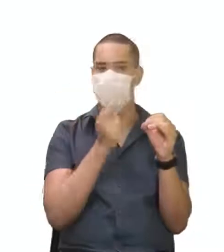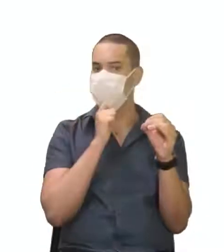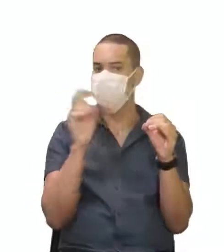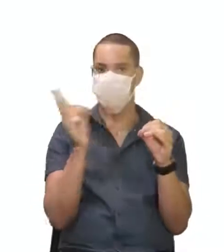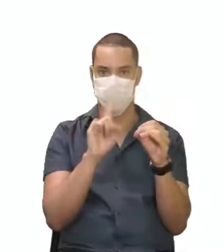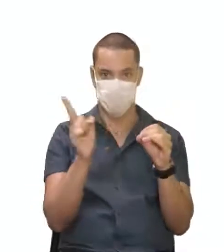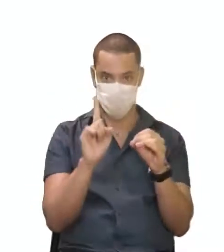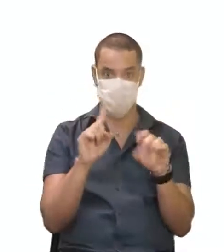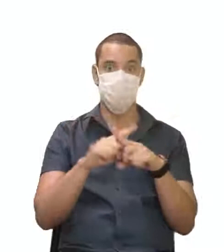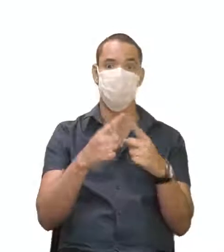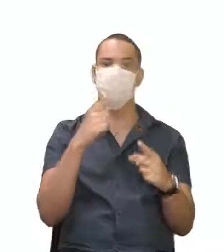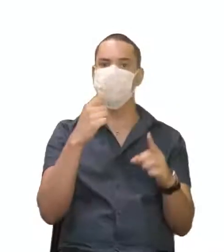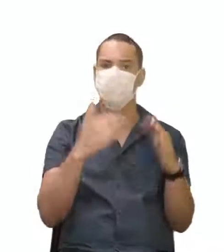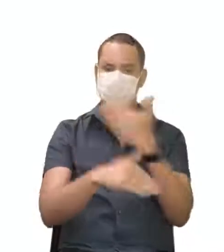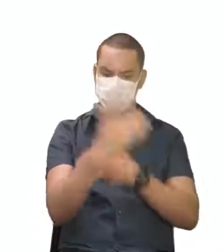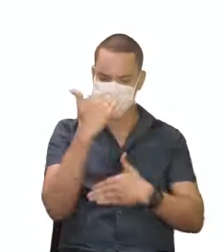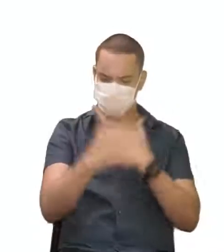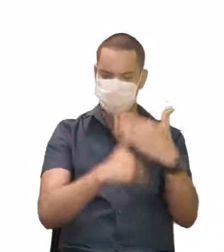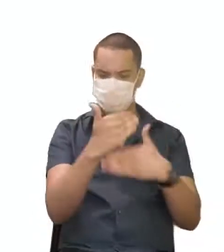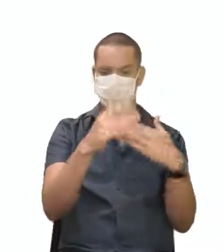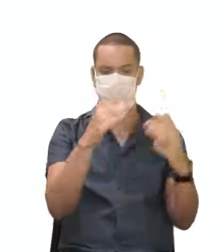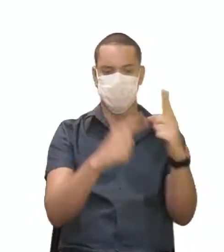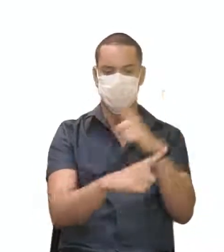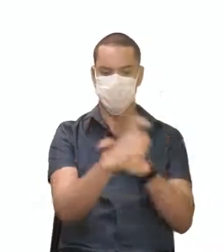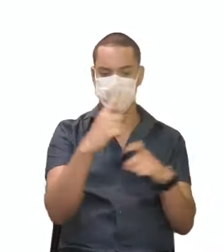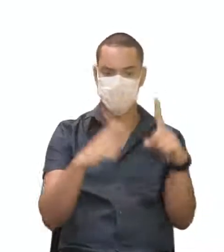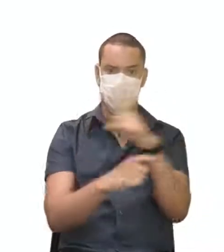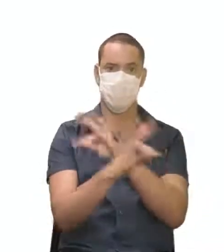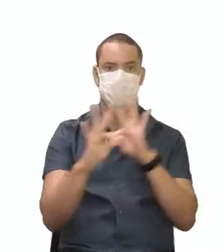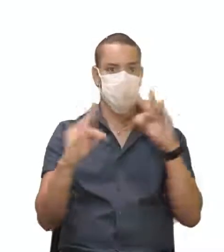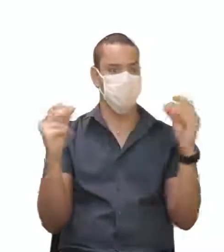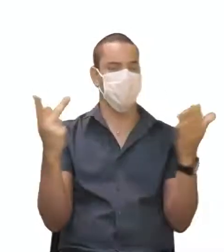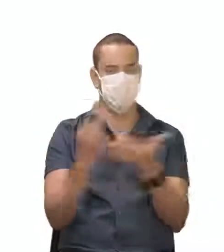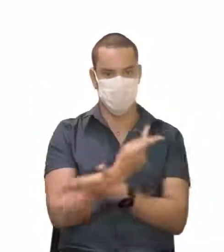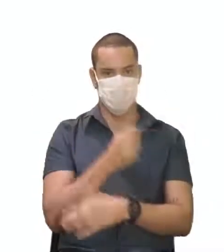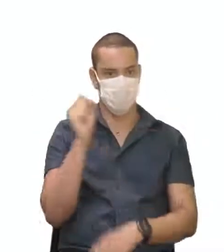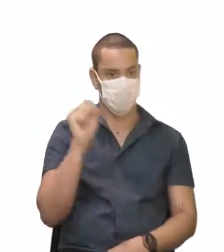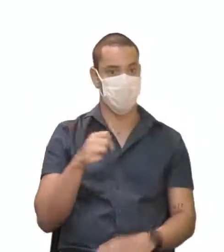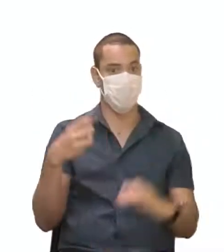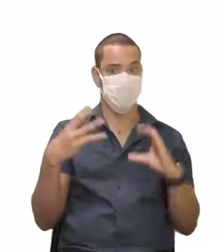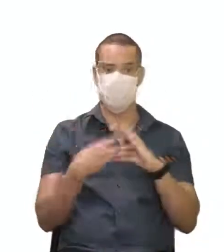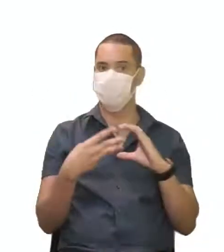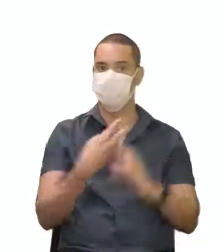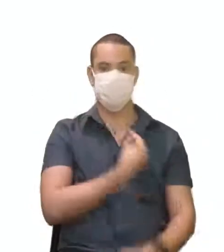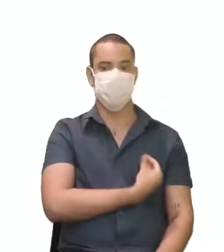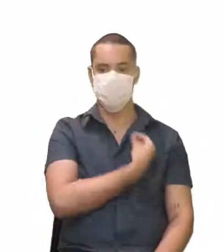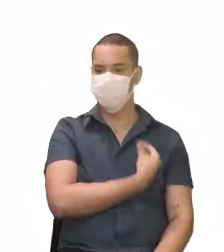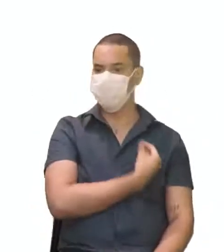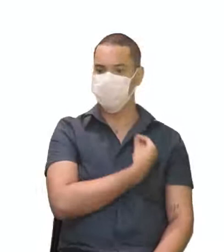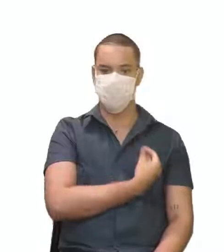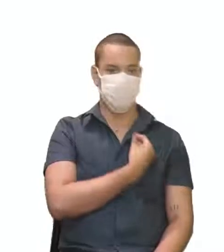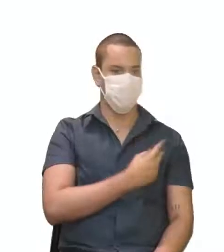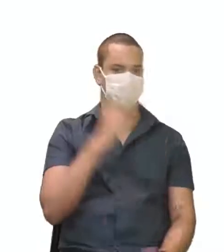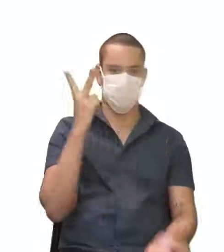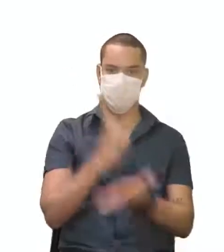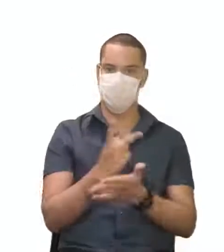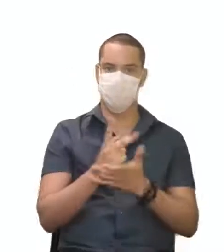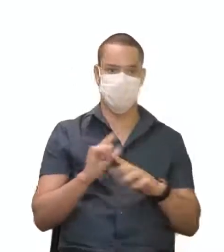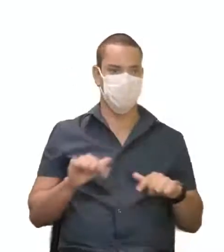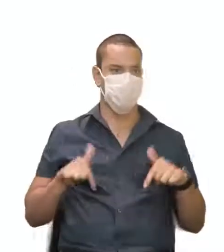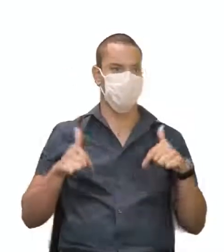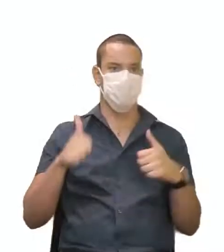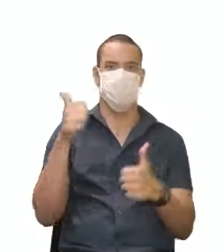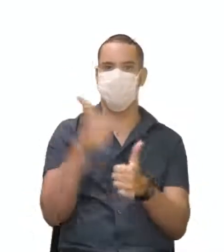processos metabólicos estão acontecendo aqui, tranquilo, tá? A célula é uma unidade viva e totalmente assim,